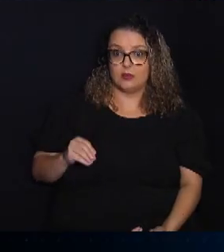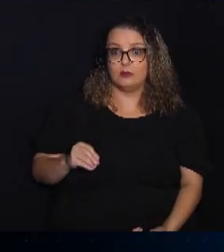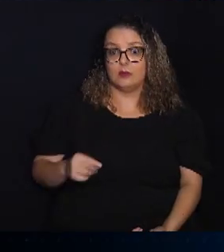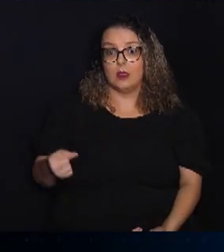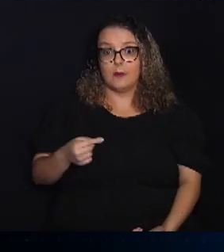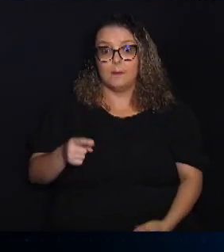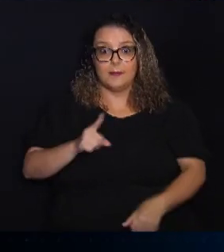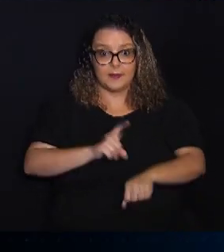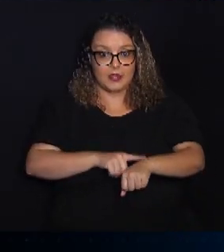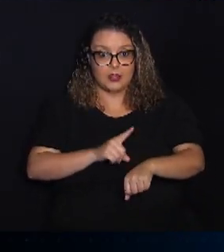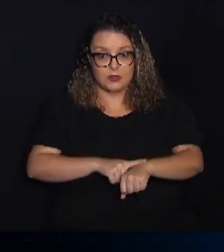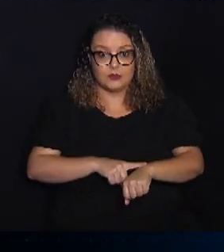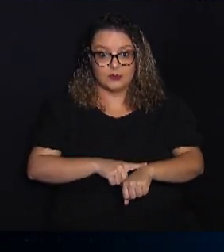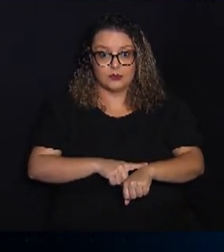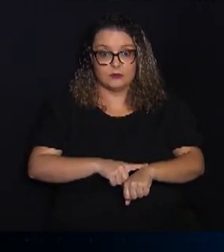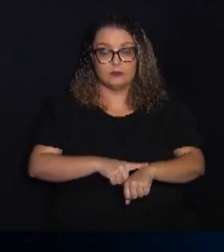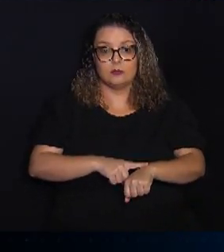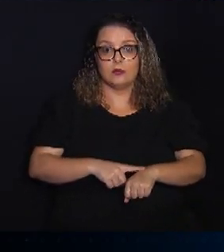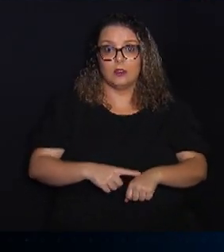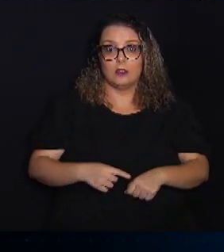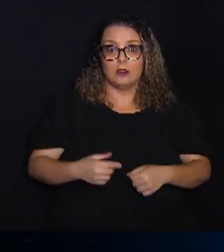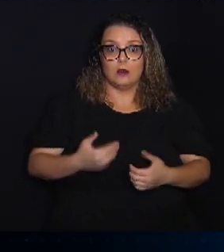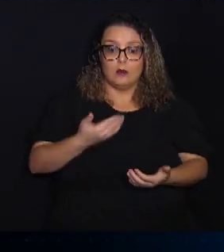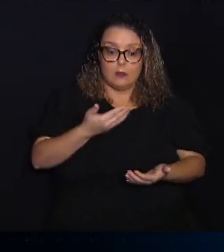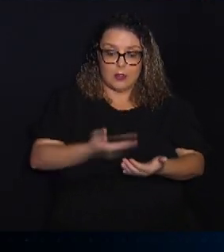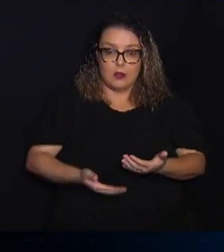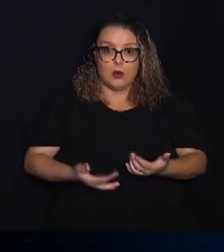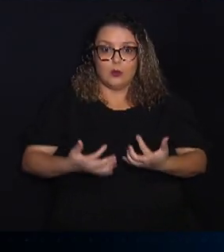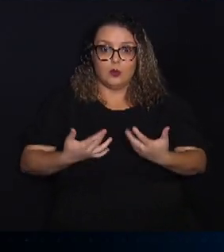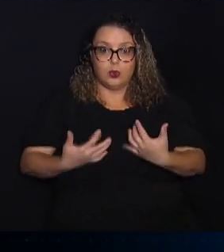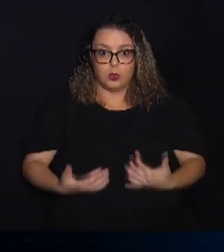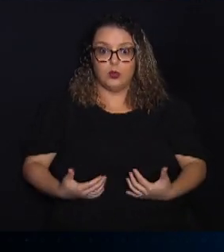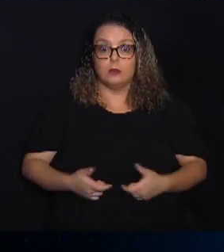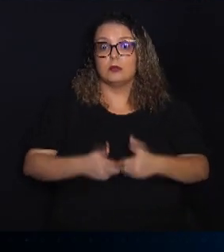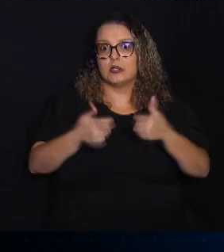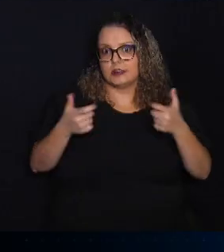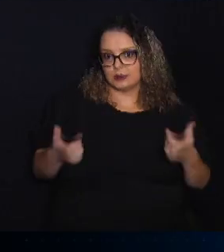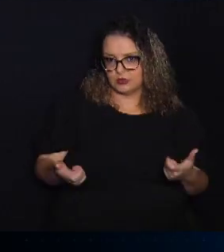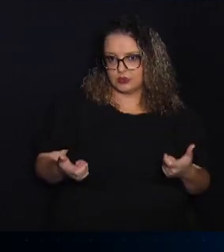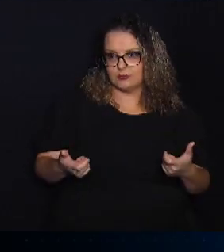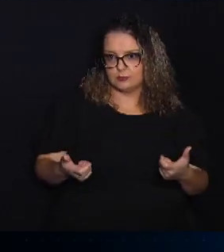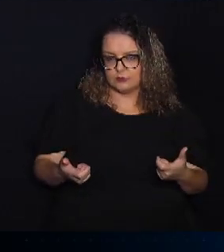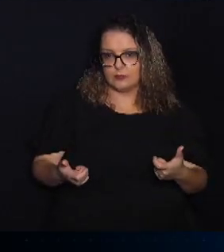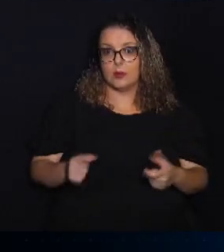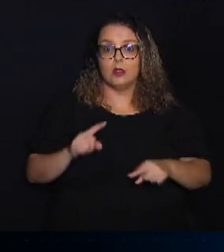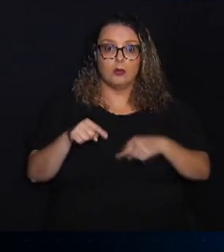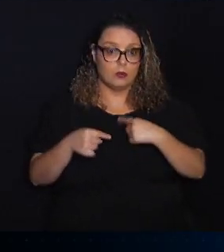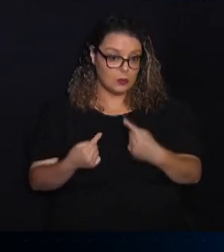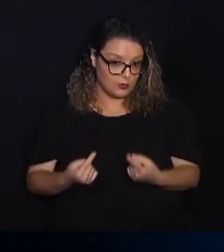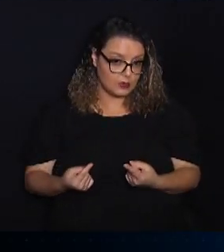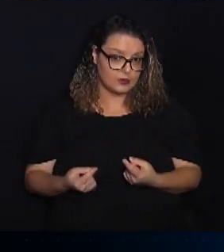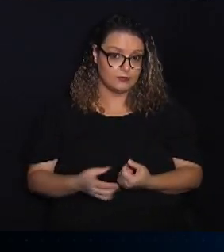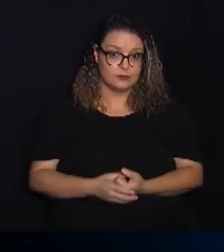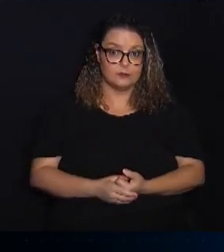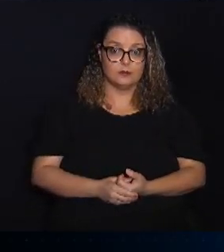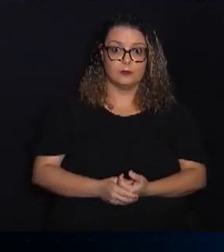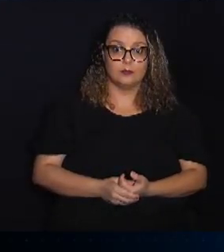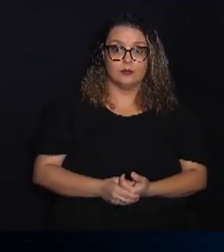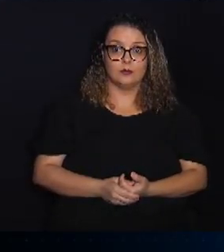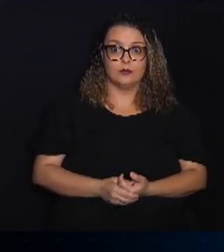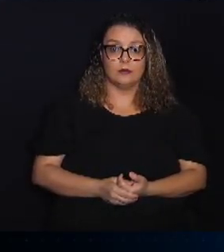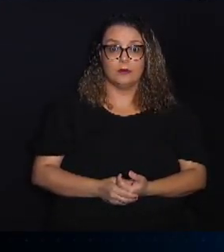né? Você tem menos tempo, uma perda calórica muito grande.